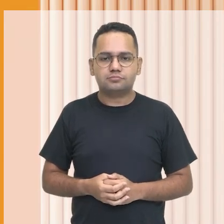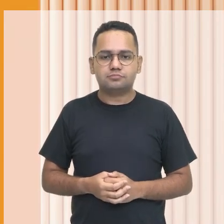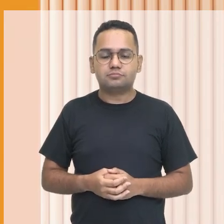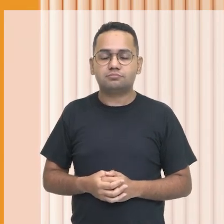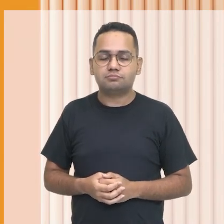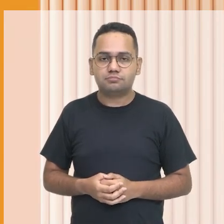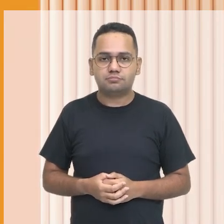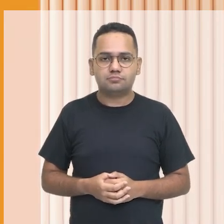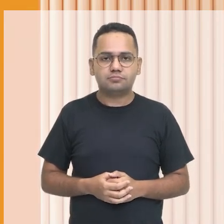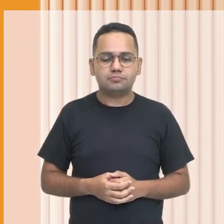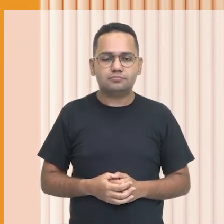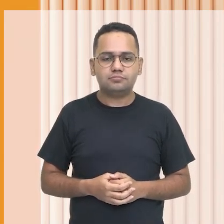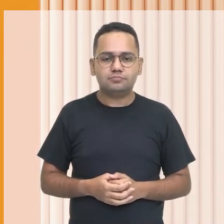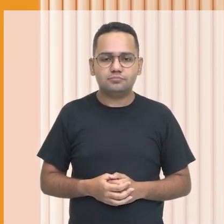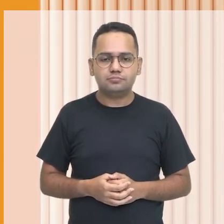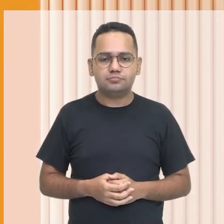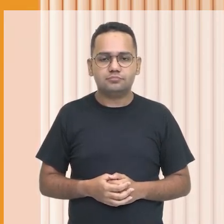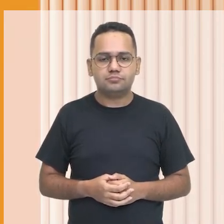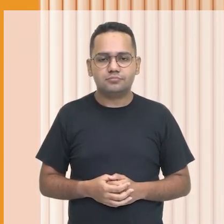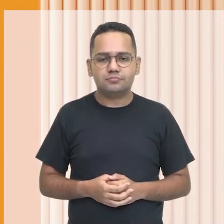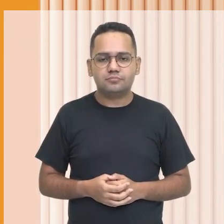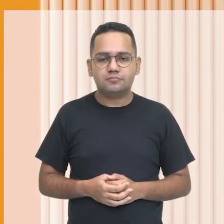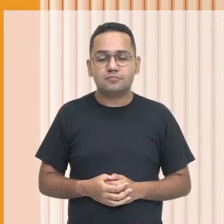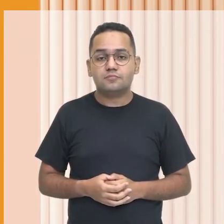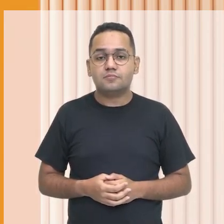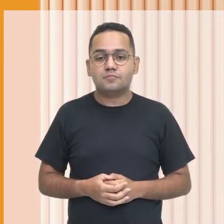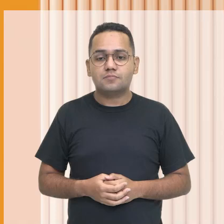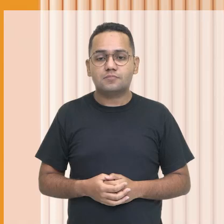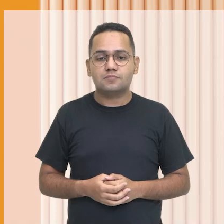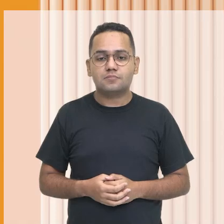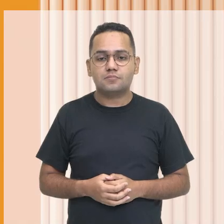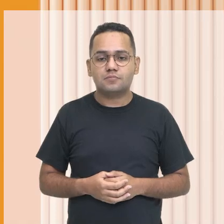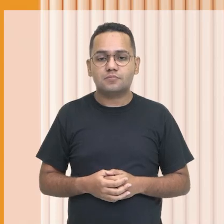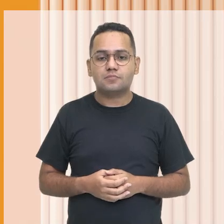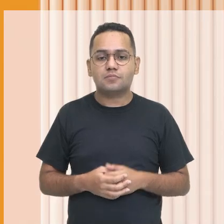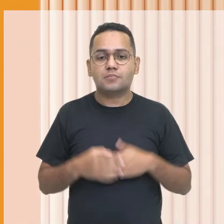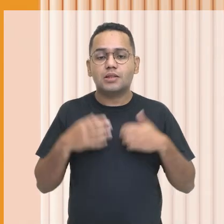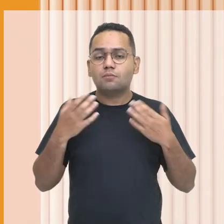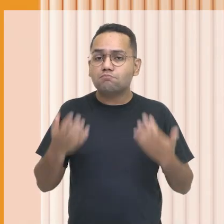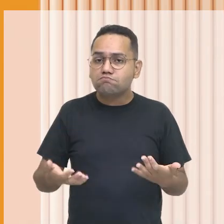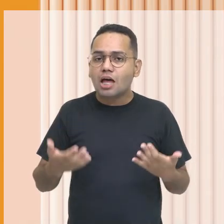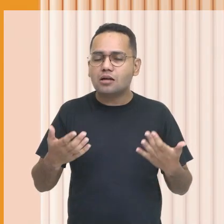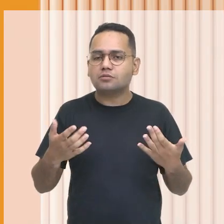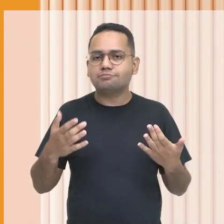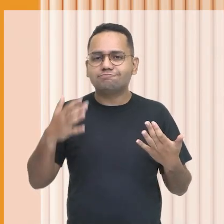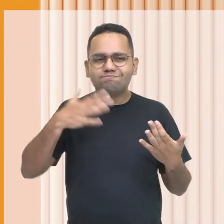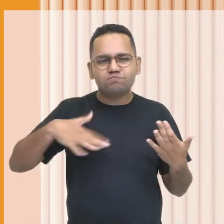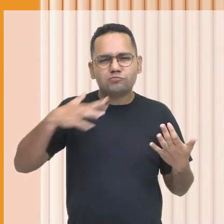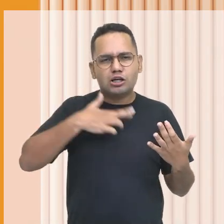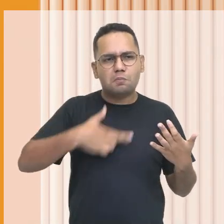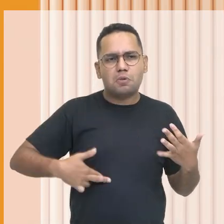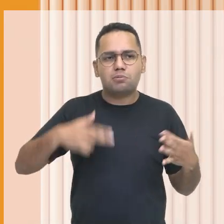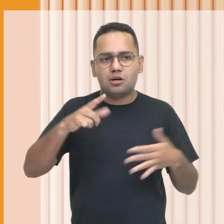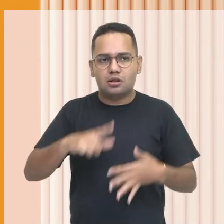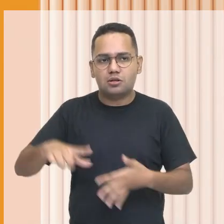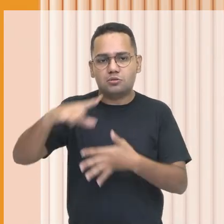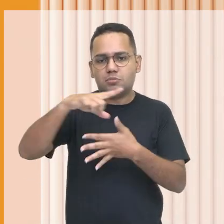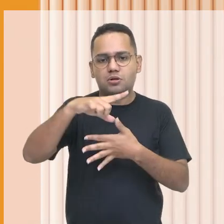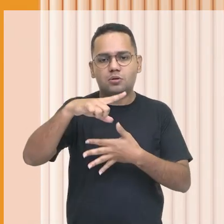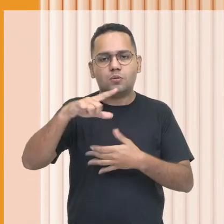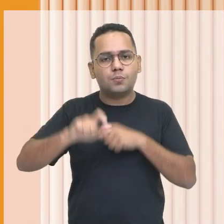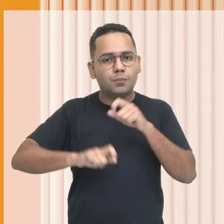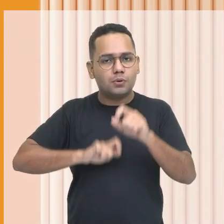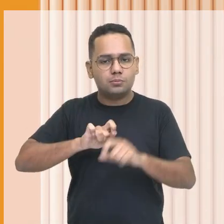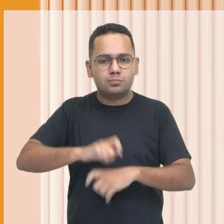estamos falando, que desde que houve o processo da implantação das repúblicas latino-americanas, quando se tem de fato